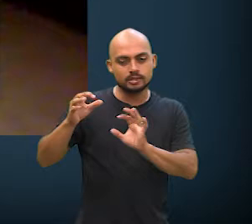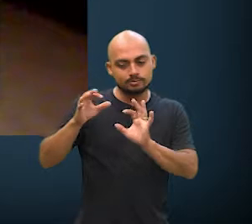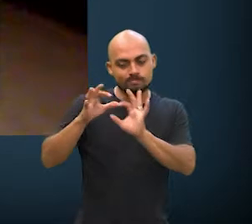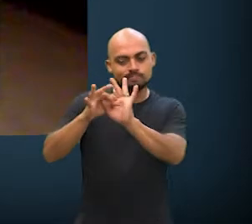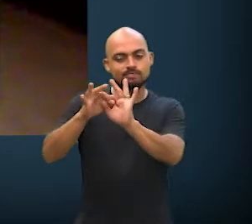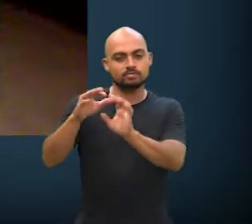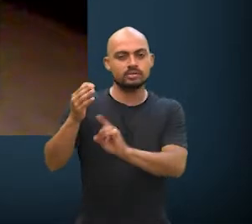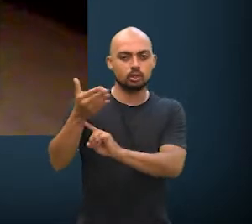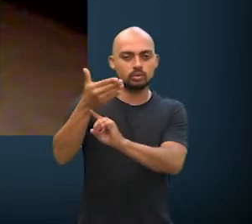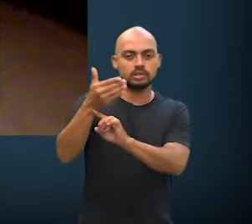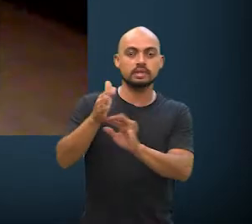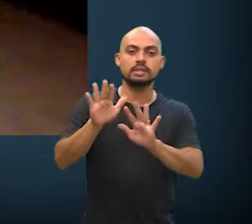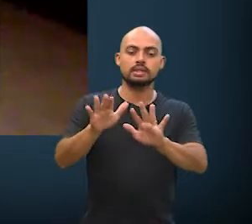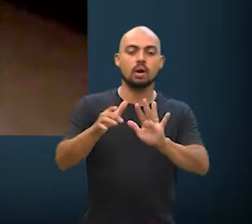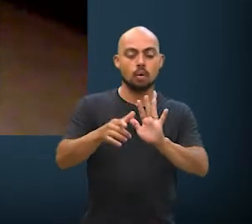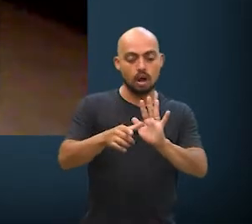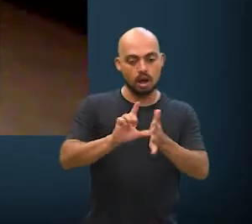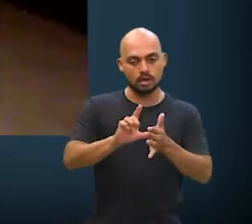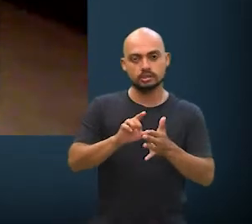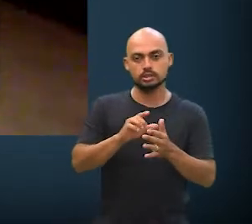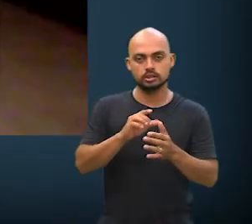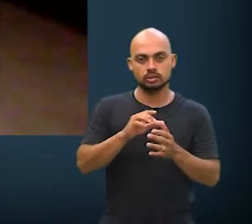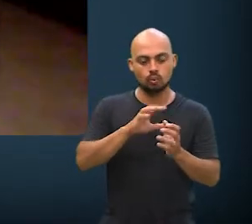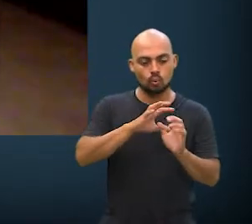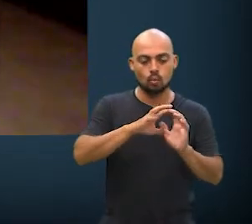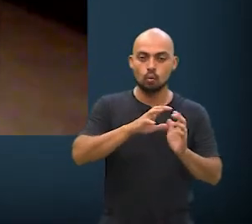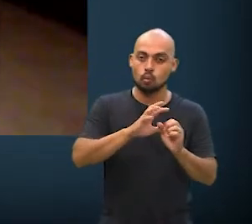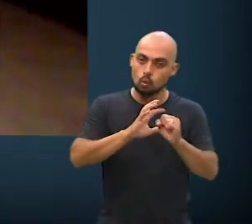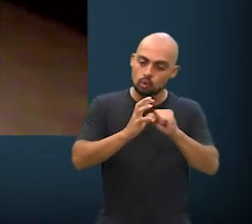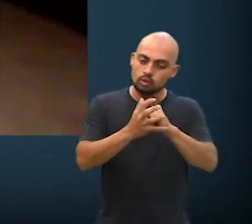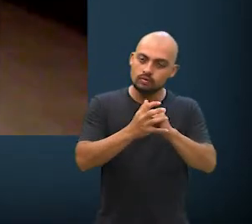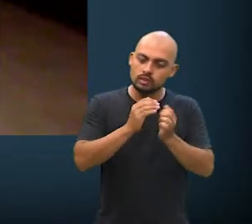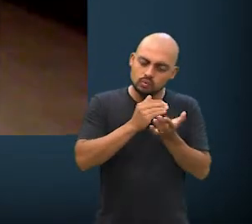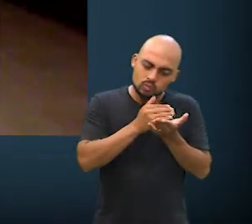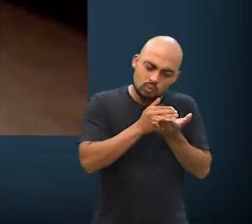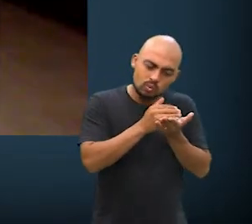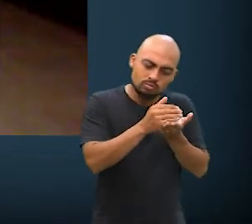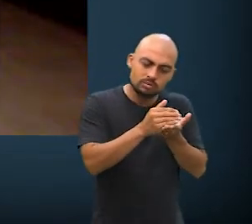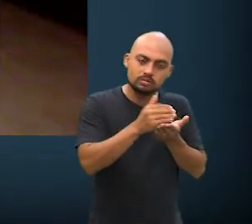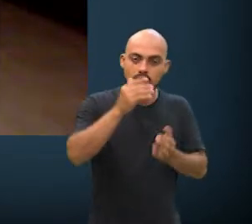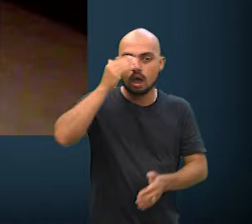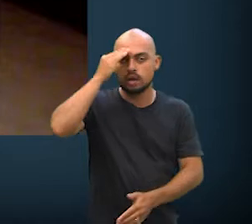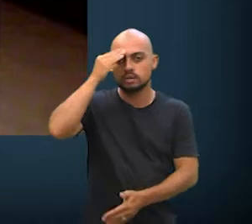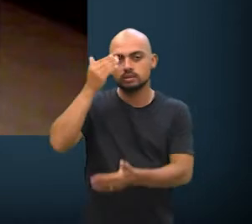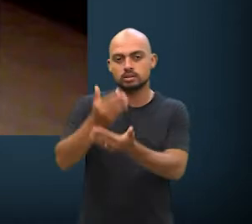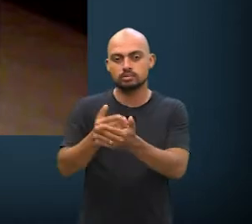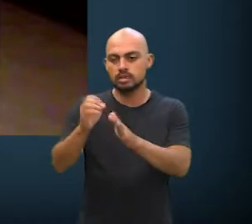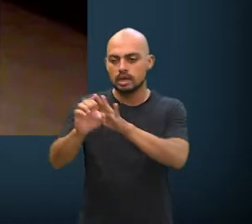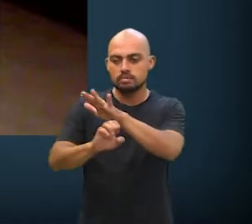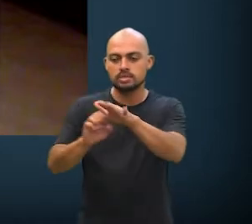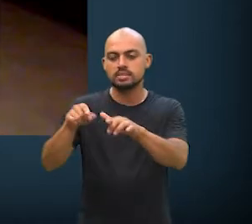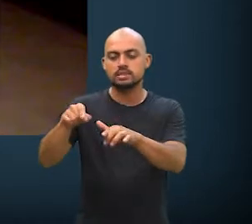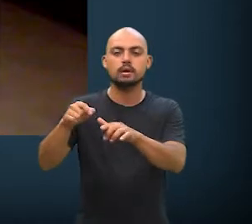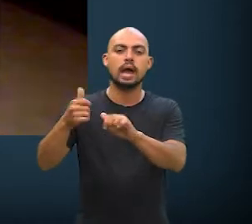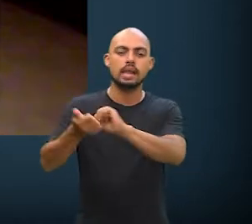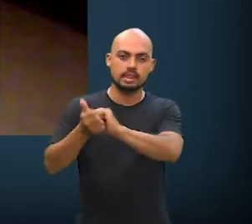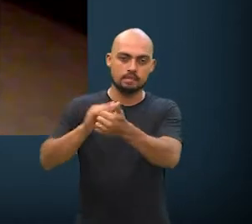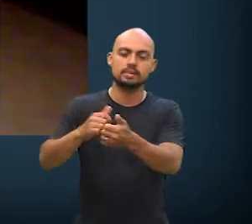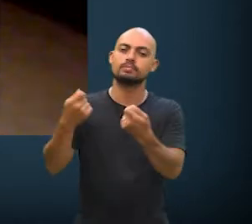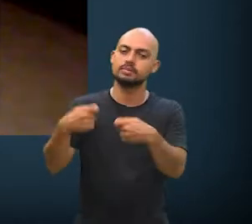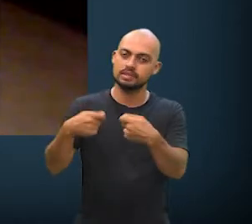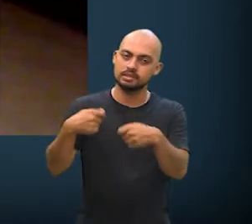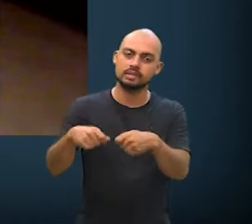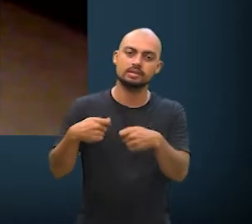quando começou a pandemia, acho que nós acreditamos que todas as empresas elas tiveram que dar 2 passos para trás, isso é